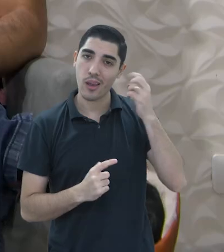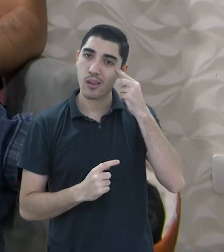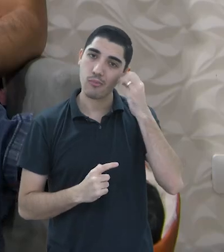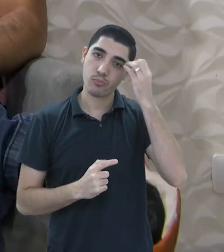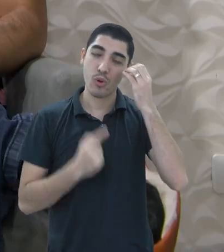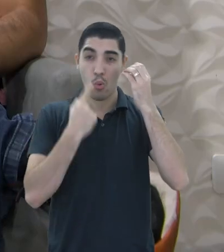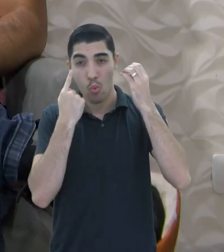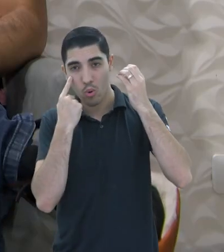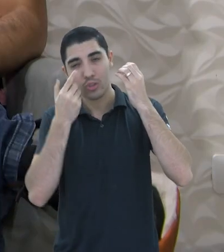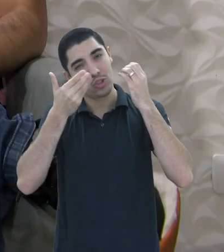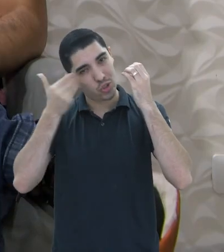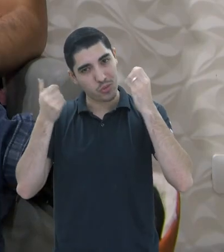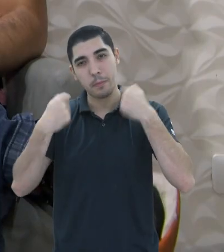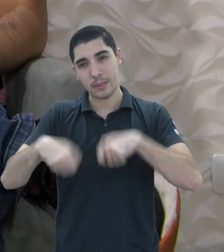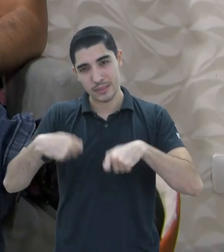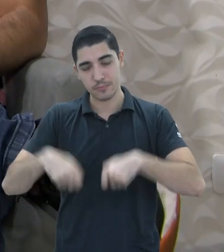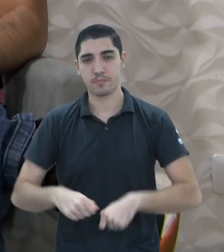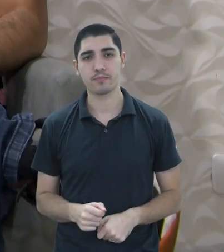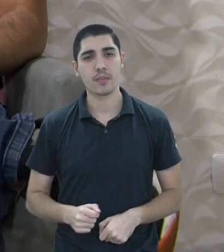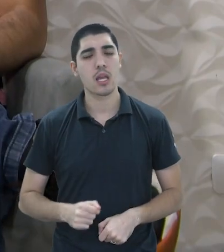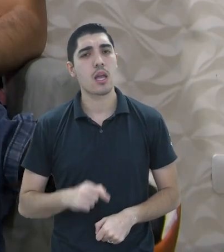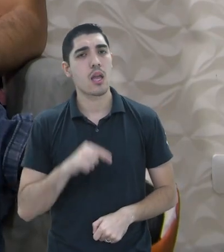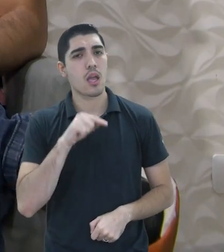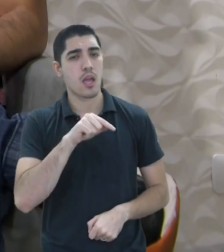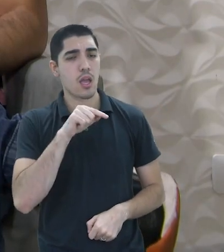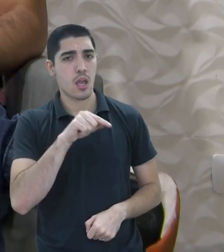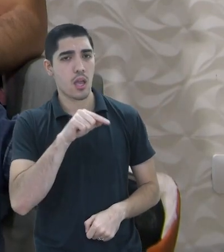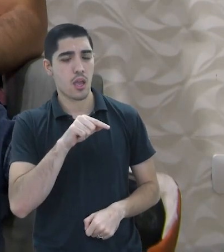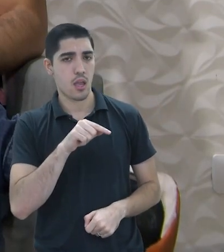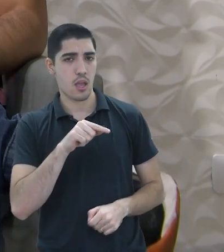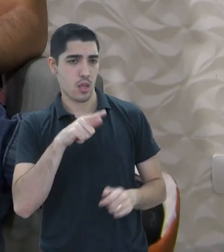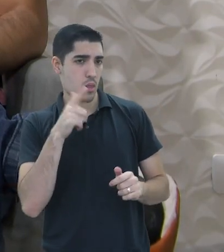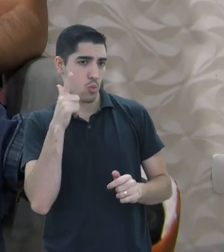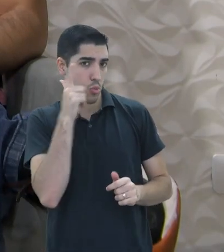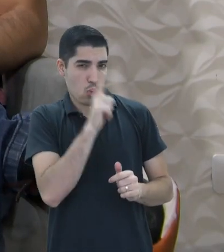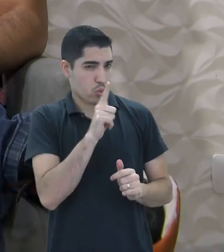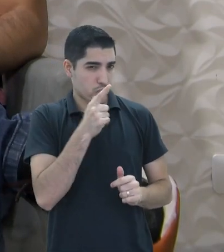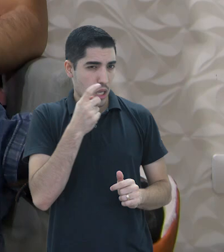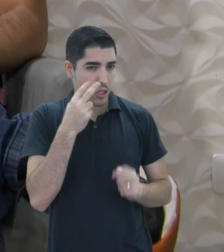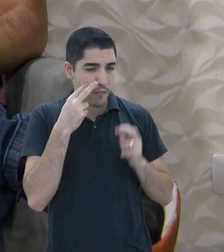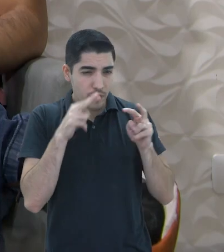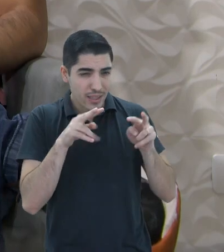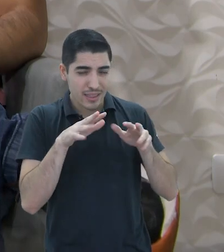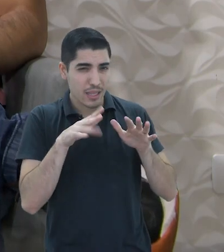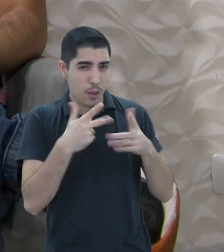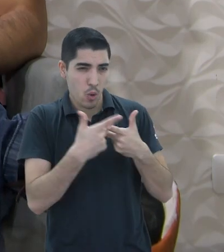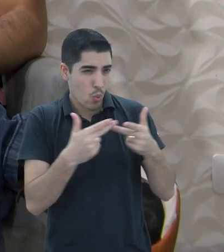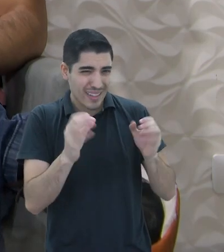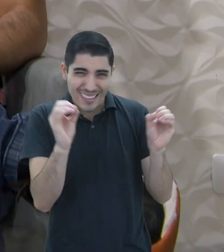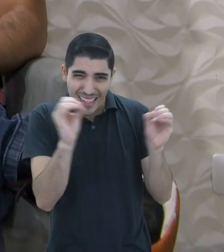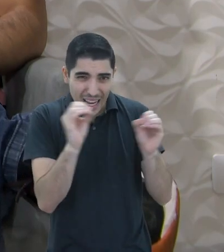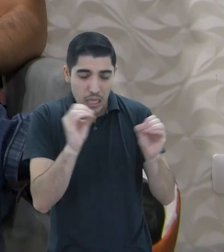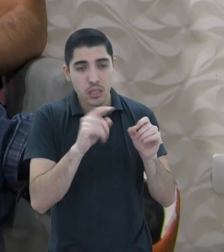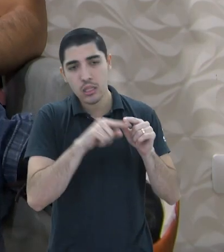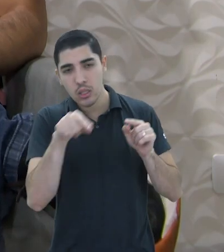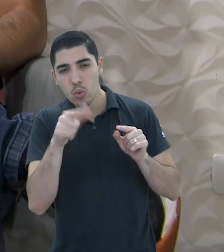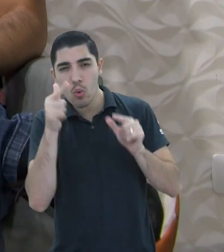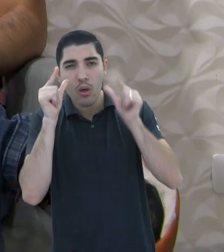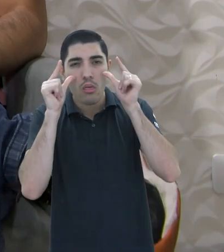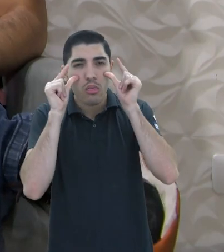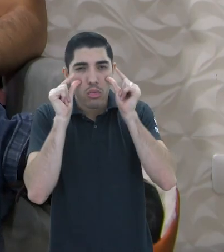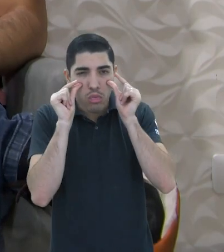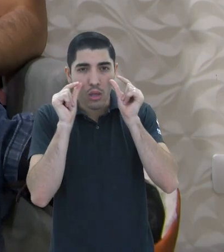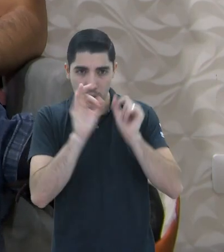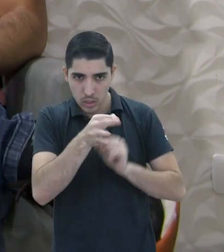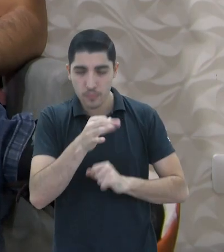fim das contas é a Farinha que não enxerga nada e a Farofa tem a visão bem reduzida. Exatamente. Mas isso no dia a dia,